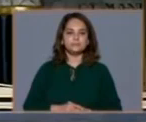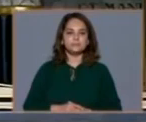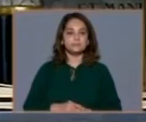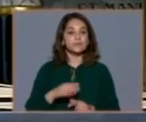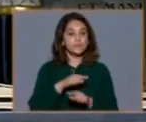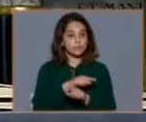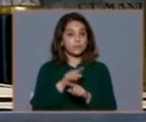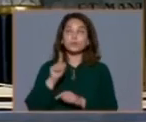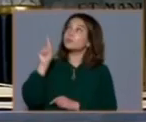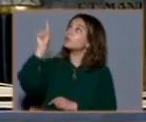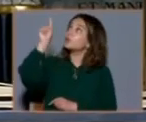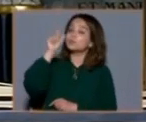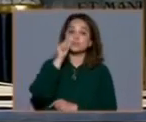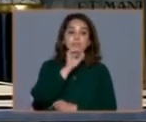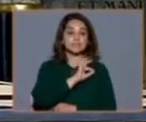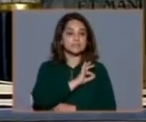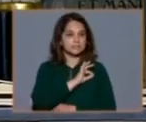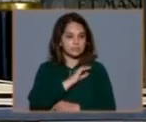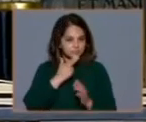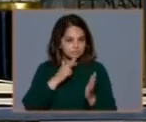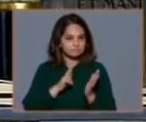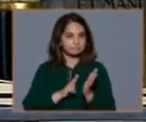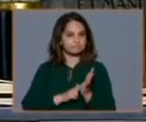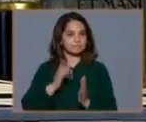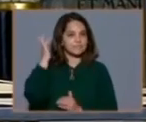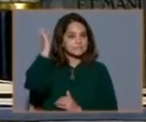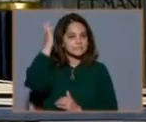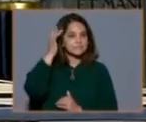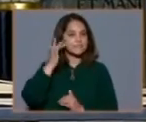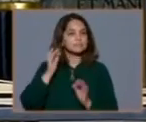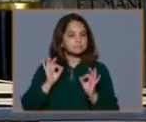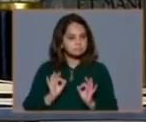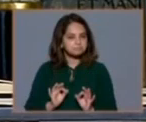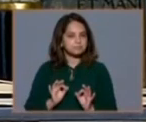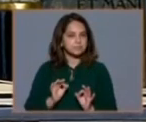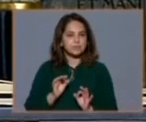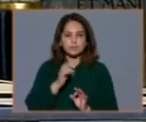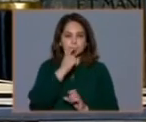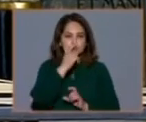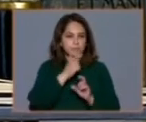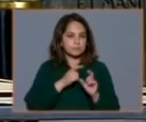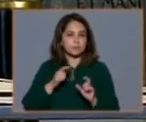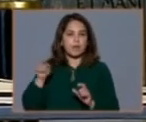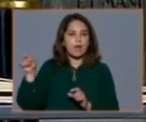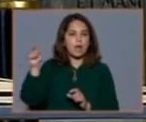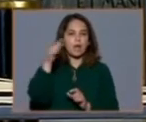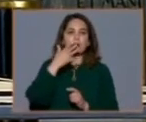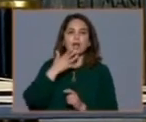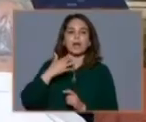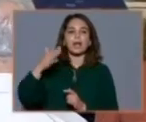Vós, Senhor, sois verdadeiramente santo, e todas as criaturas cantam os vossos